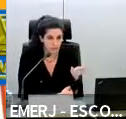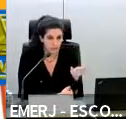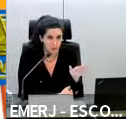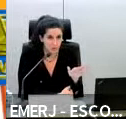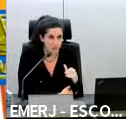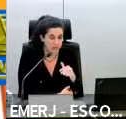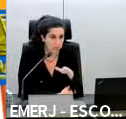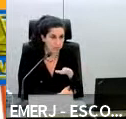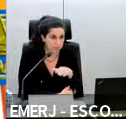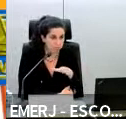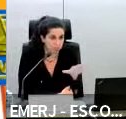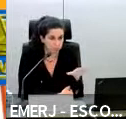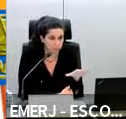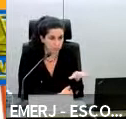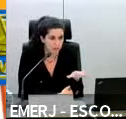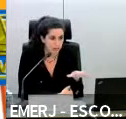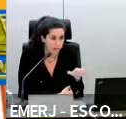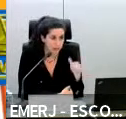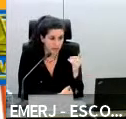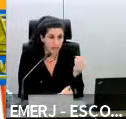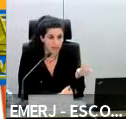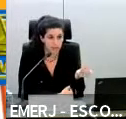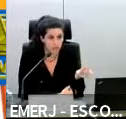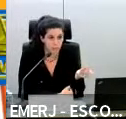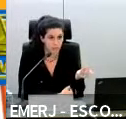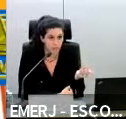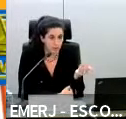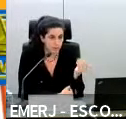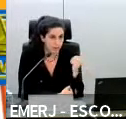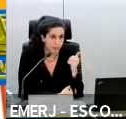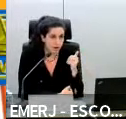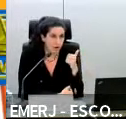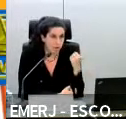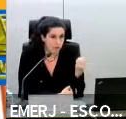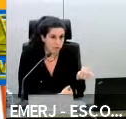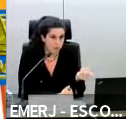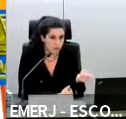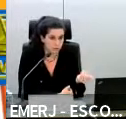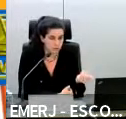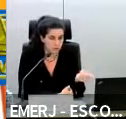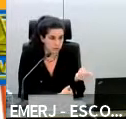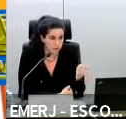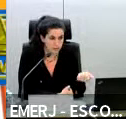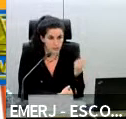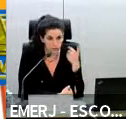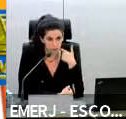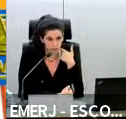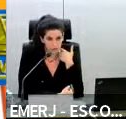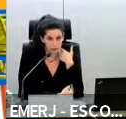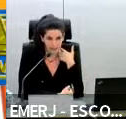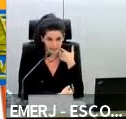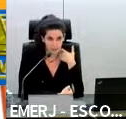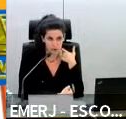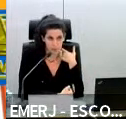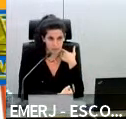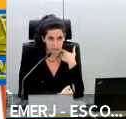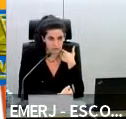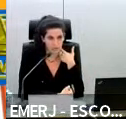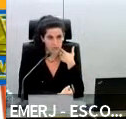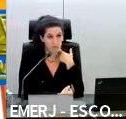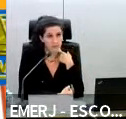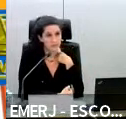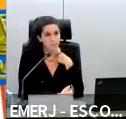tudo heterossexual. Então, para o Ministério da Mulher, o que é gravíssimo, né? Porque a maior fonte de coleta de dados, que é o Ligue 180, que é